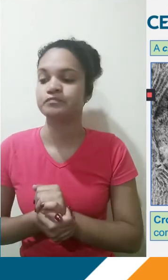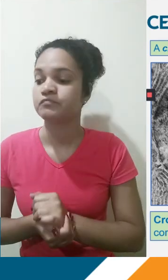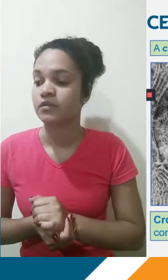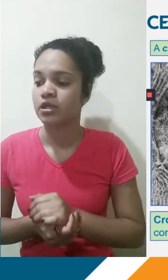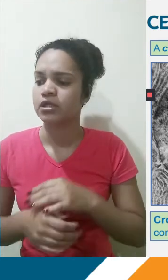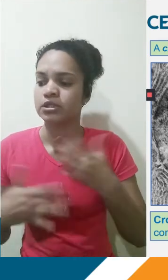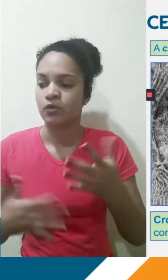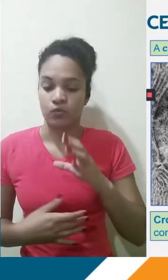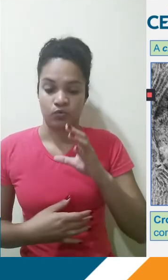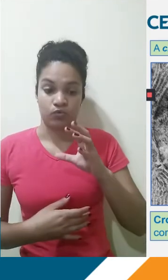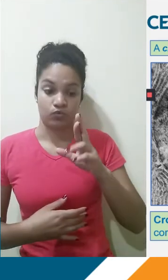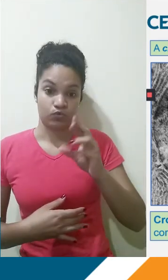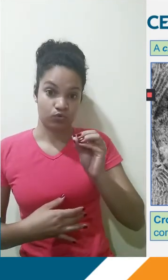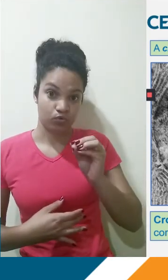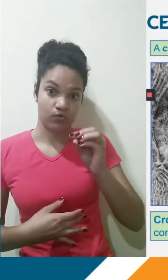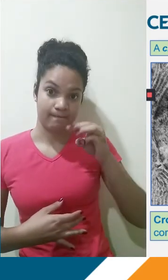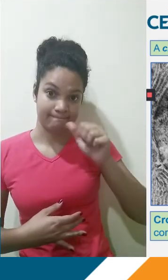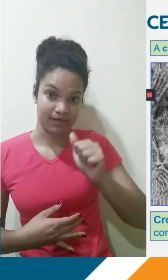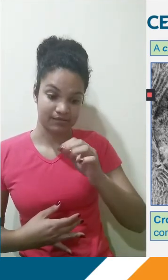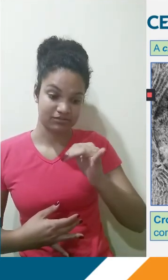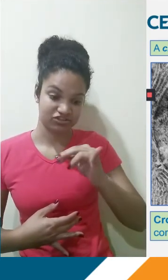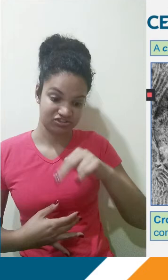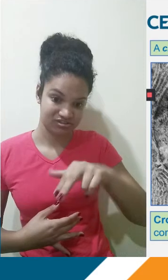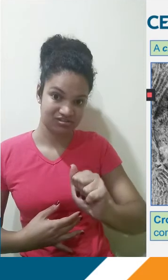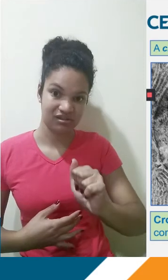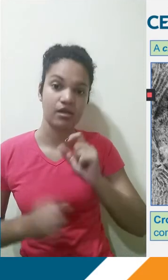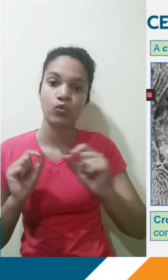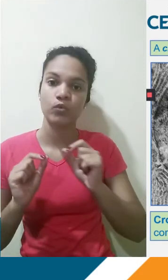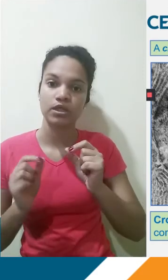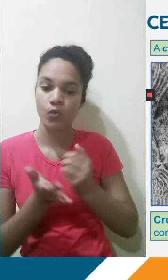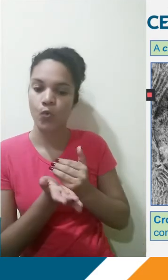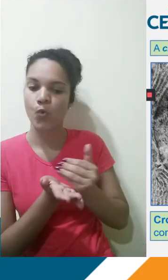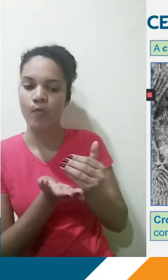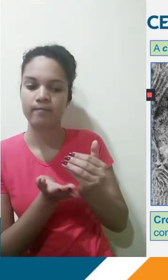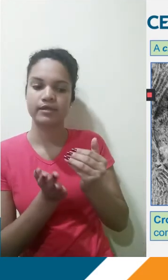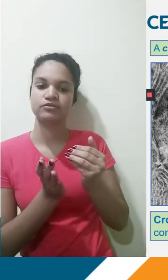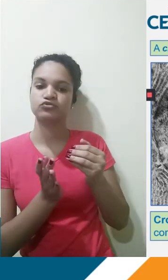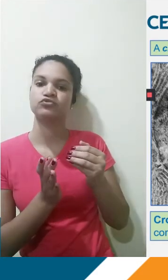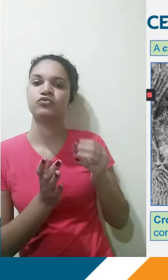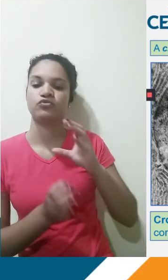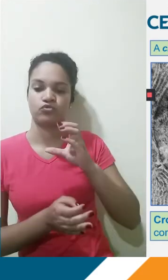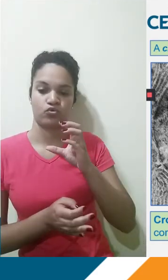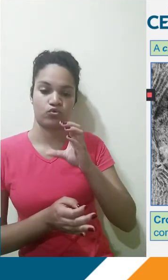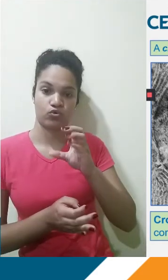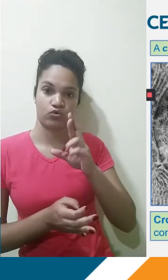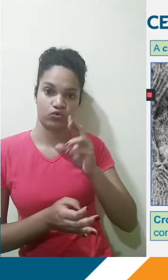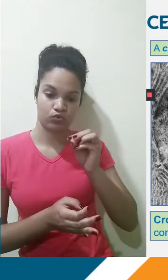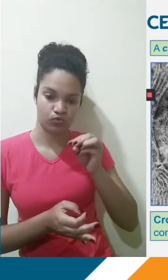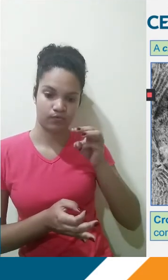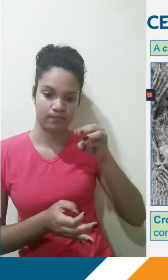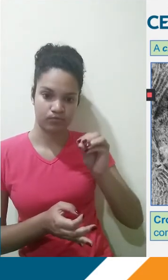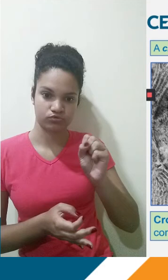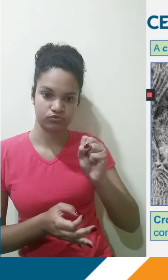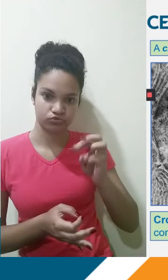cromatina é a precursora, a partir do seu empacotamento, dos chamados cromossomos.